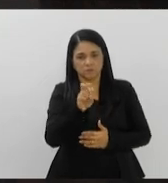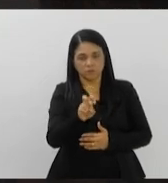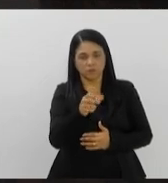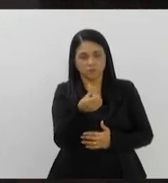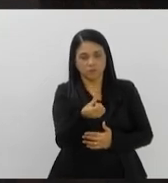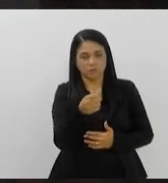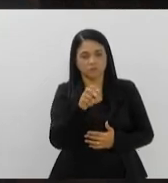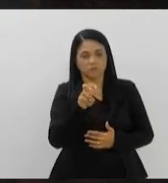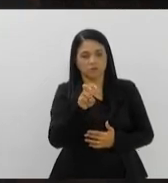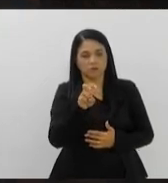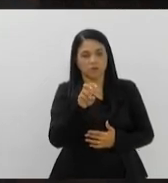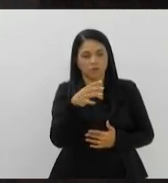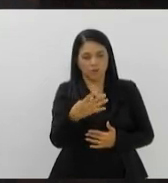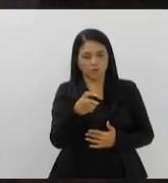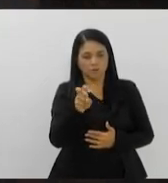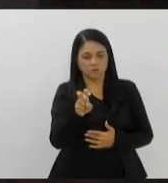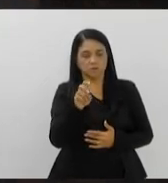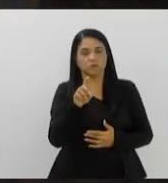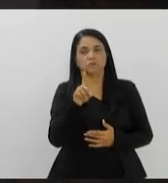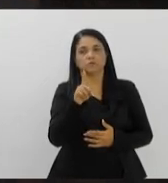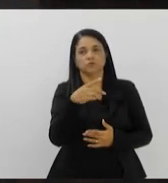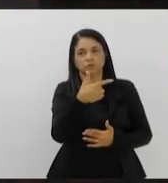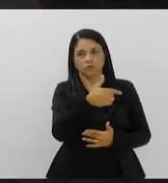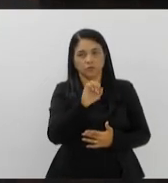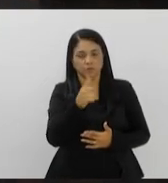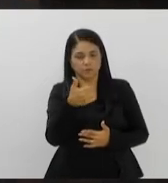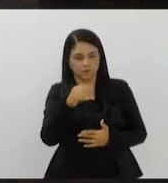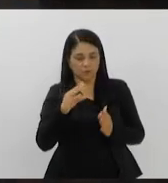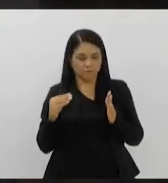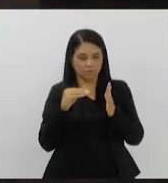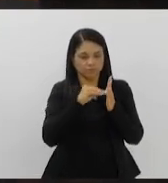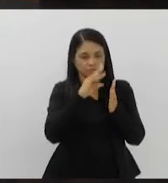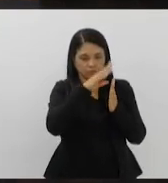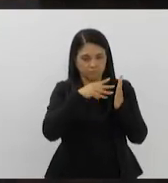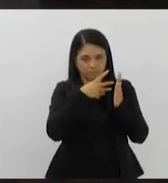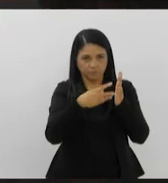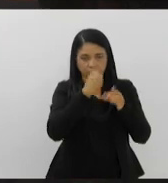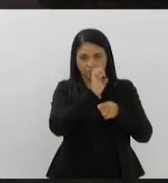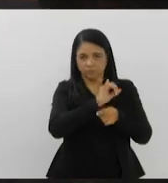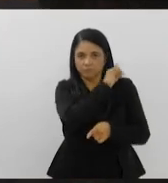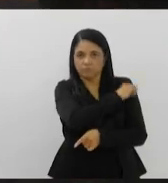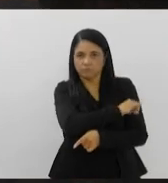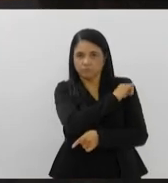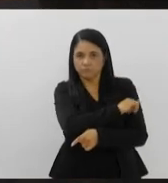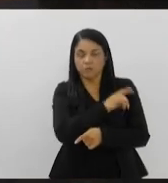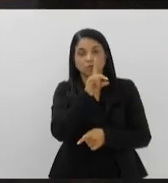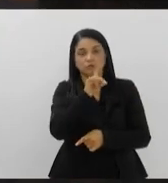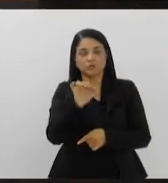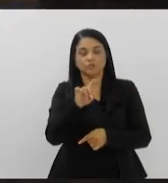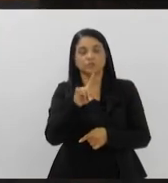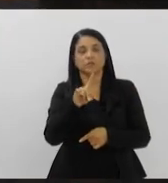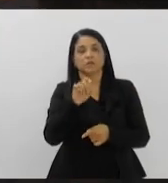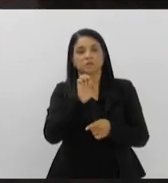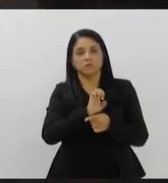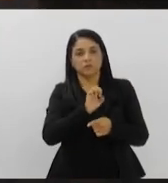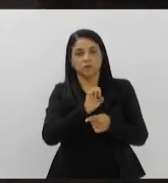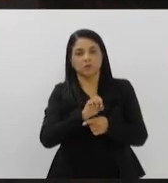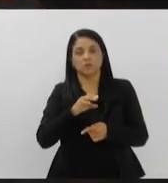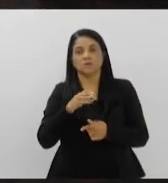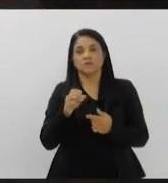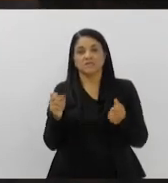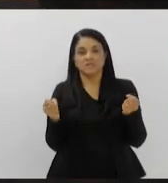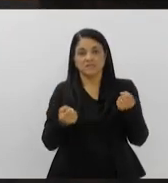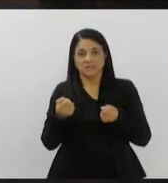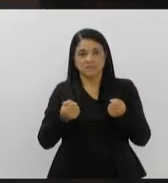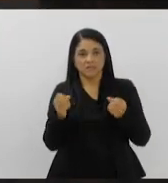6 de janeiro de 2010, para incluir no calendário oficial do Rio de Janeiro o Dia Estadual Sem Carro,